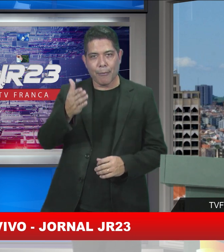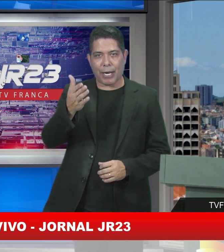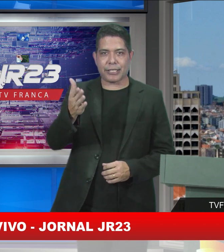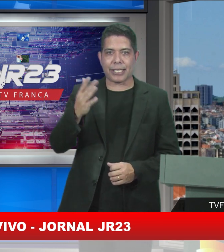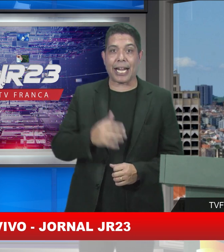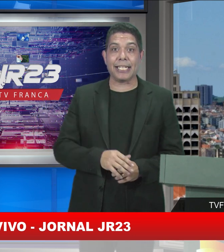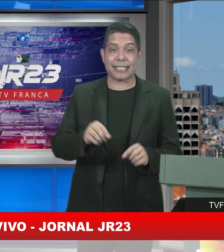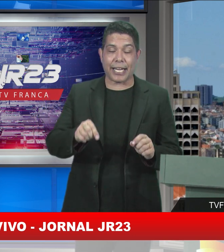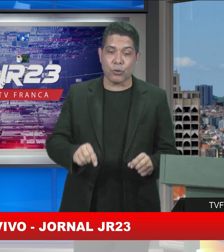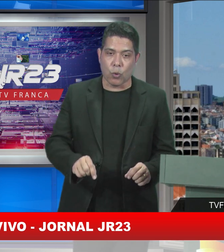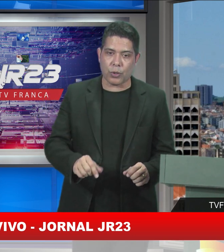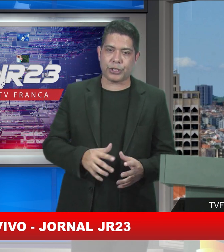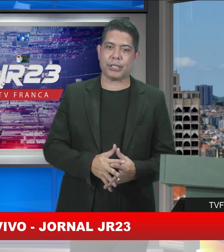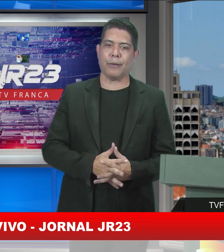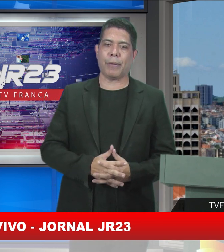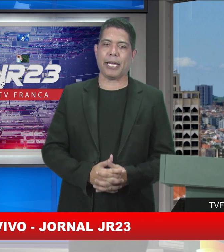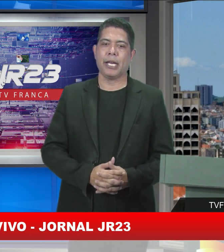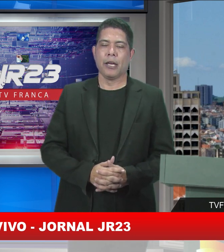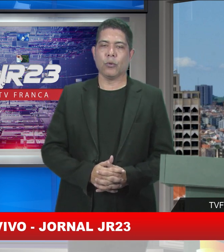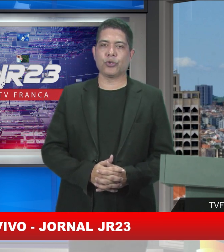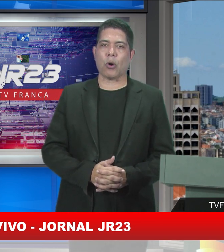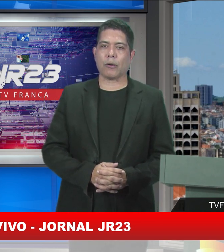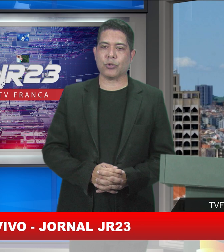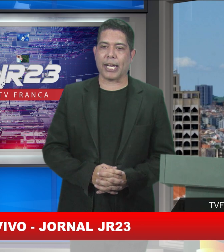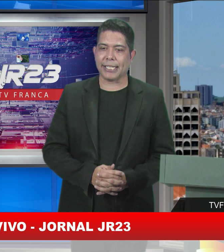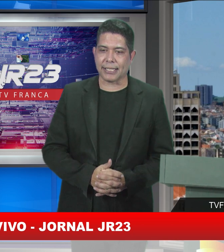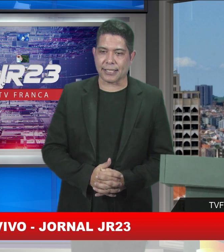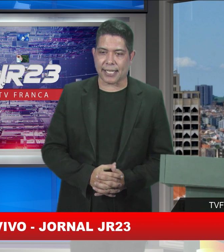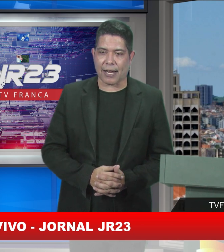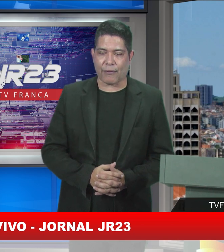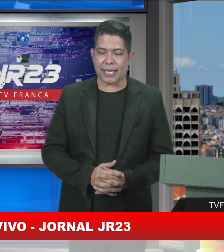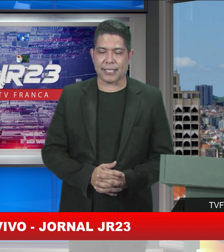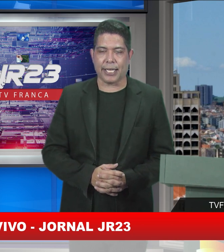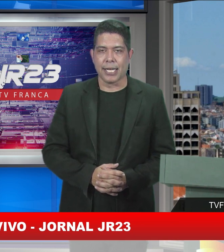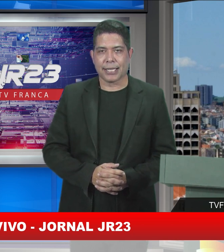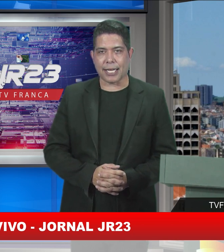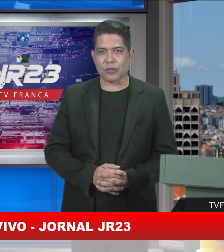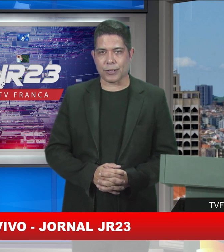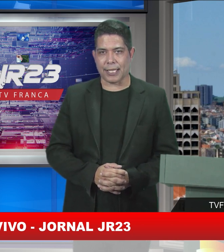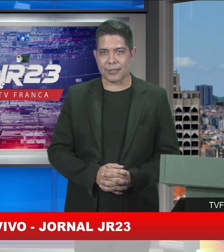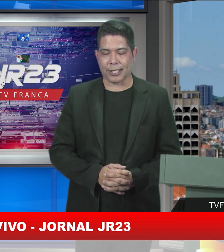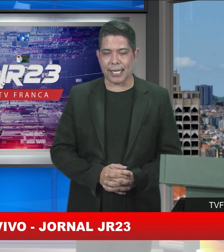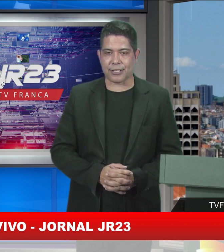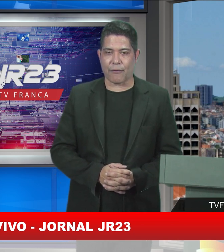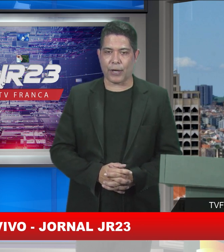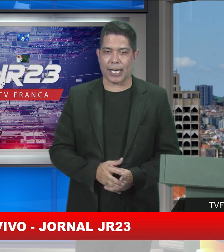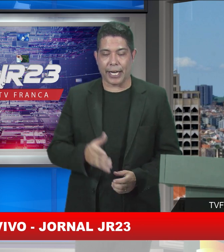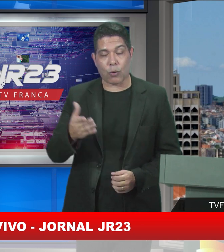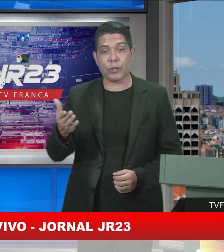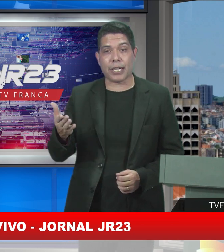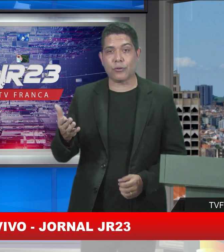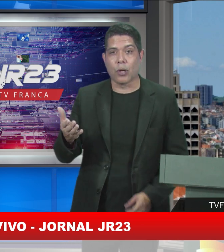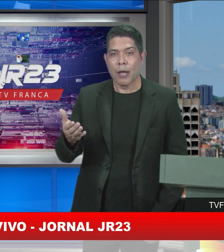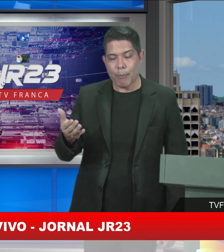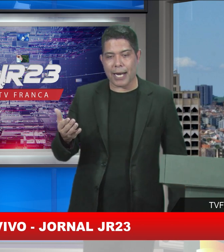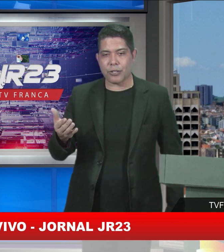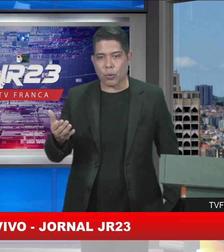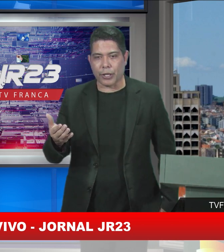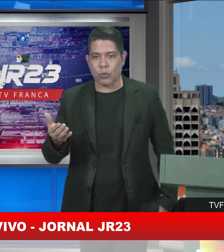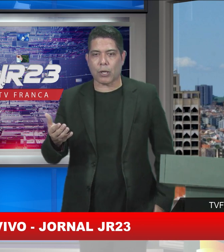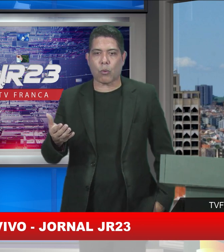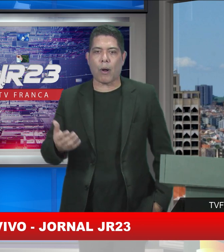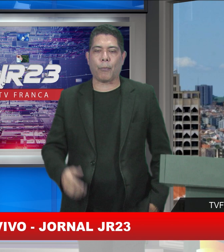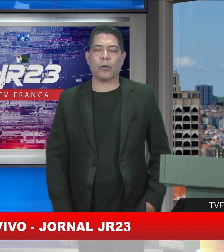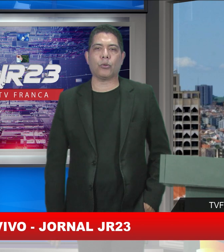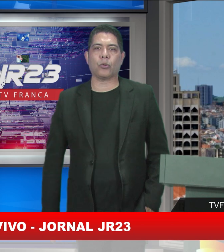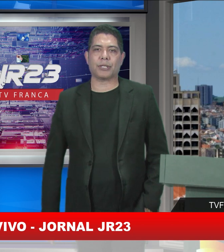2-2, mas já está aí, saiu hoje também os jogos aí da terceira fase da Associação Atlética Francana. Contando mais do